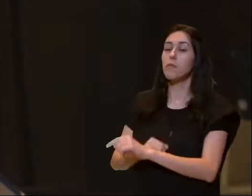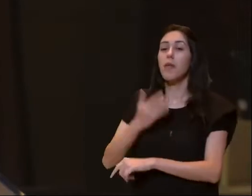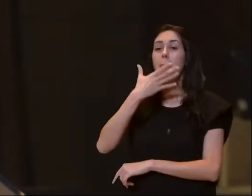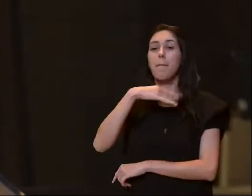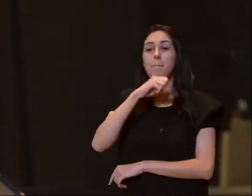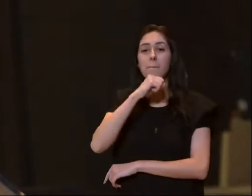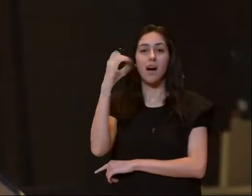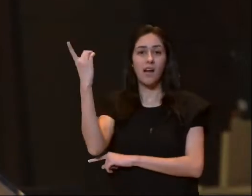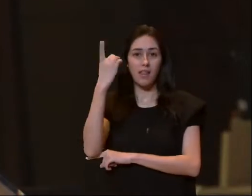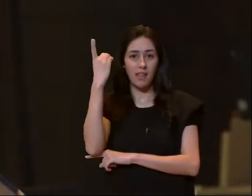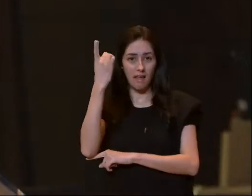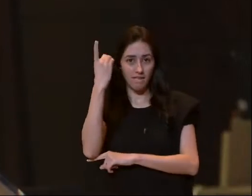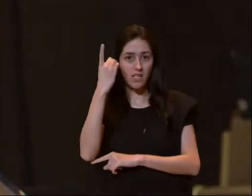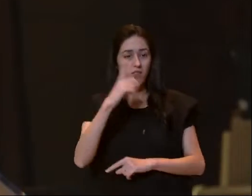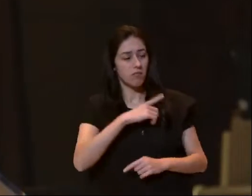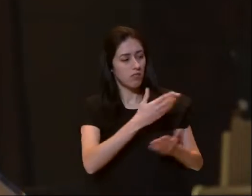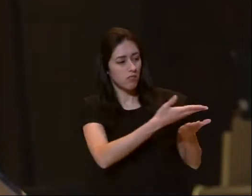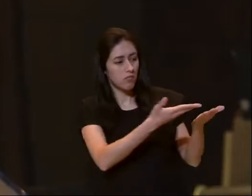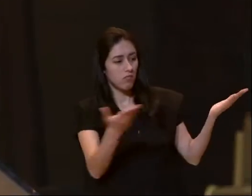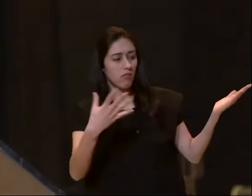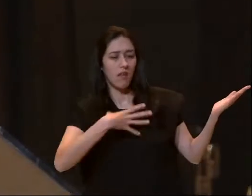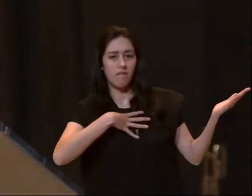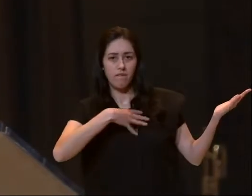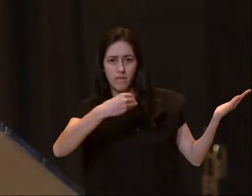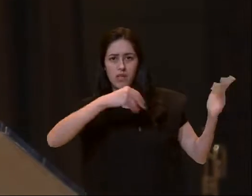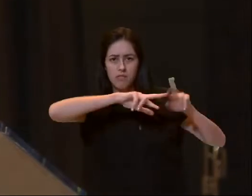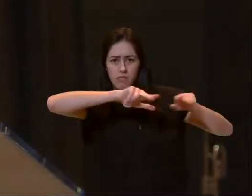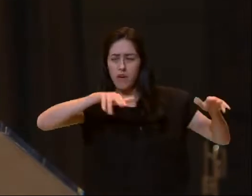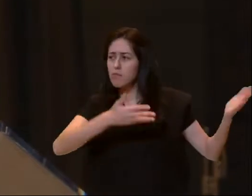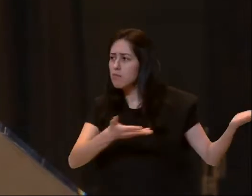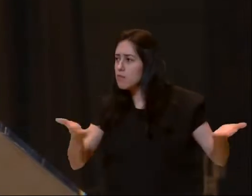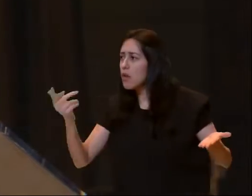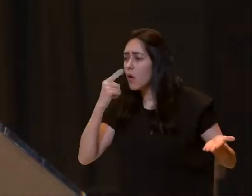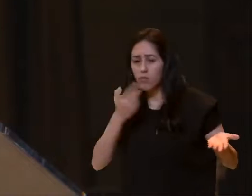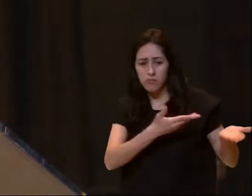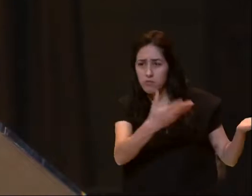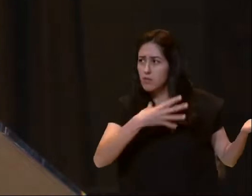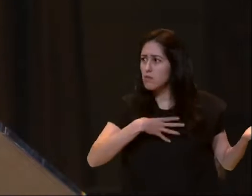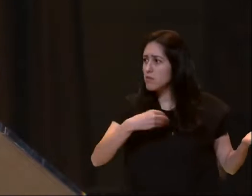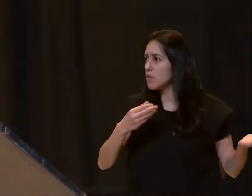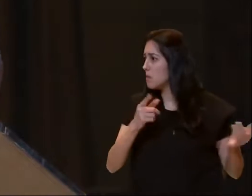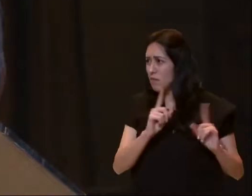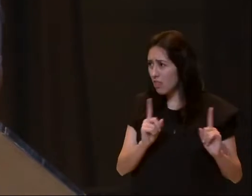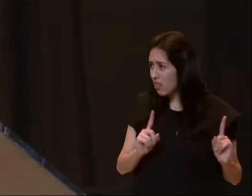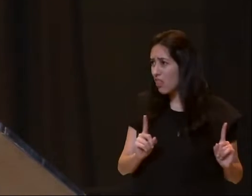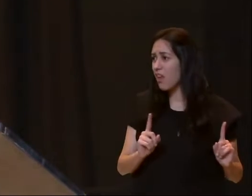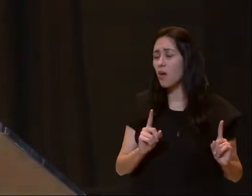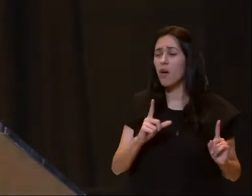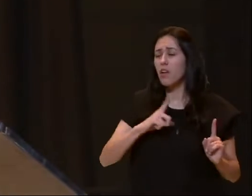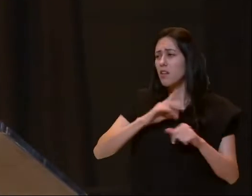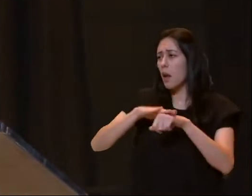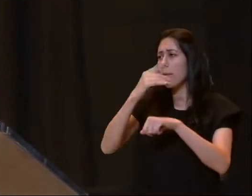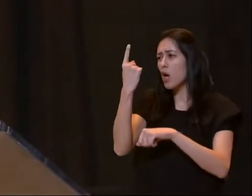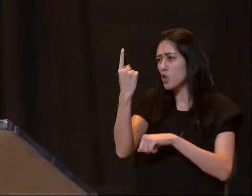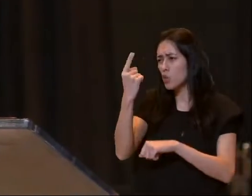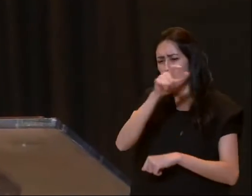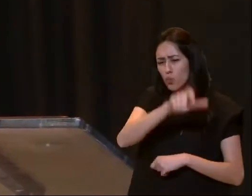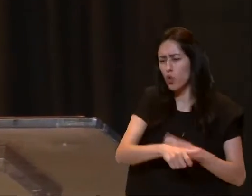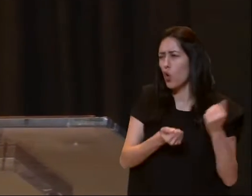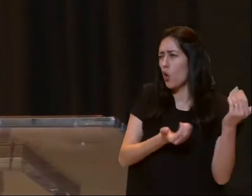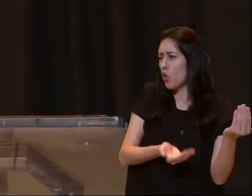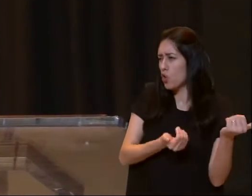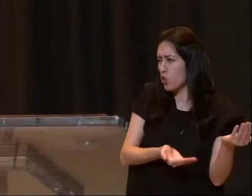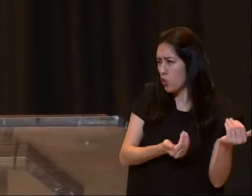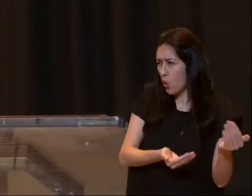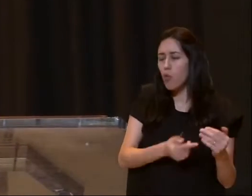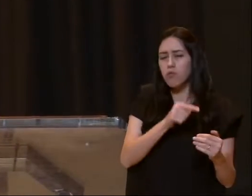não ele está cuidando das ovelhas, mas não tem mais nenhum filho, tem mais um, o caçula. Quando ele chega, e aí o